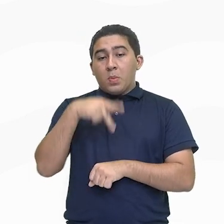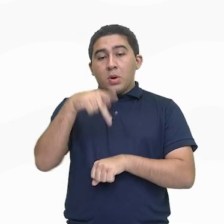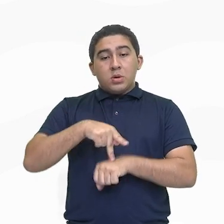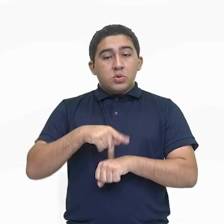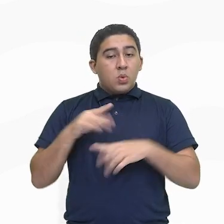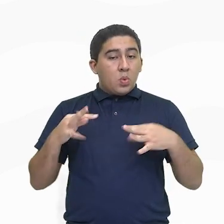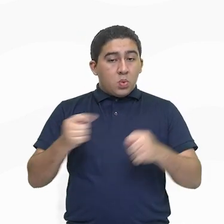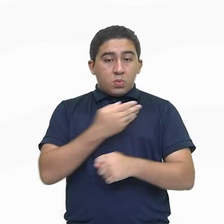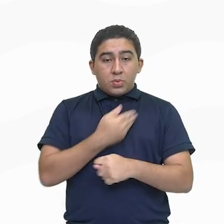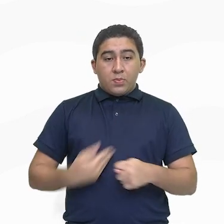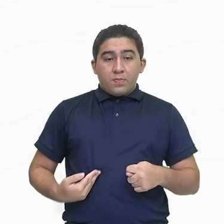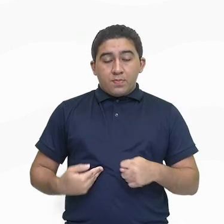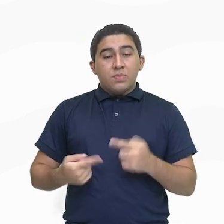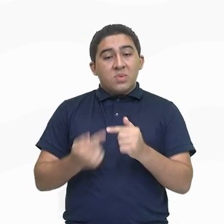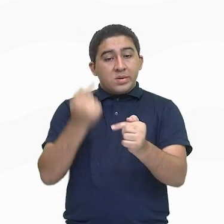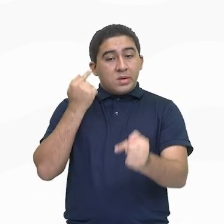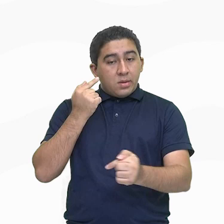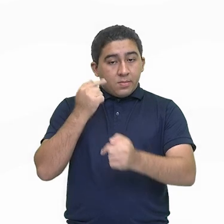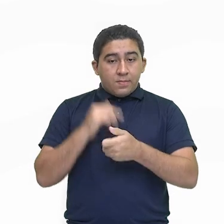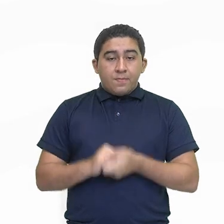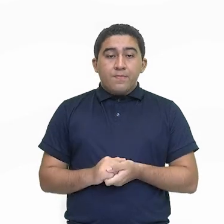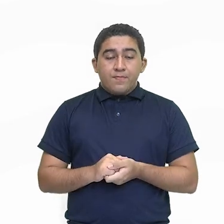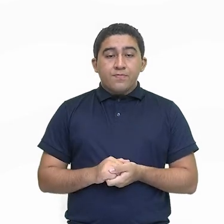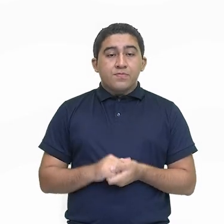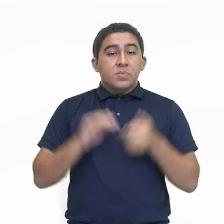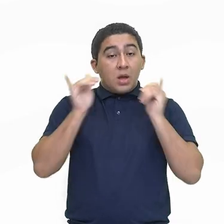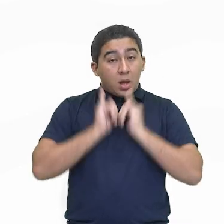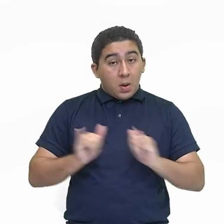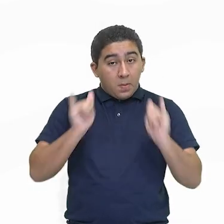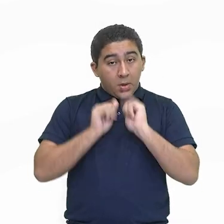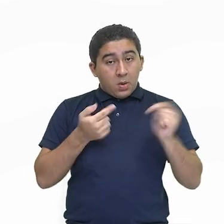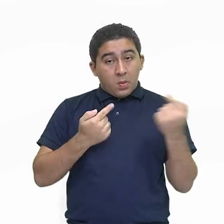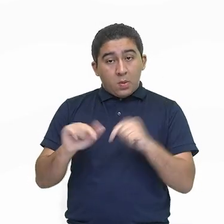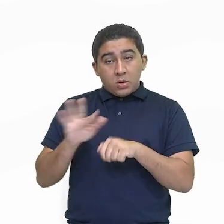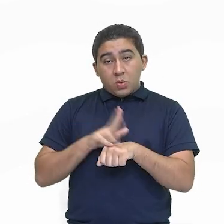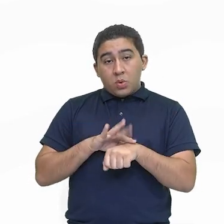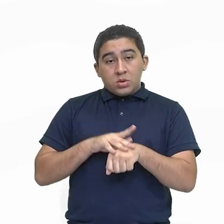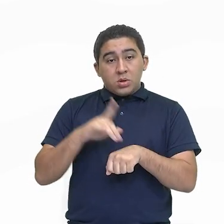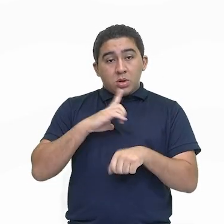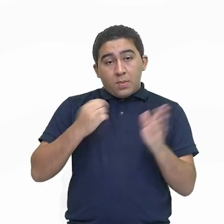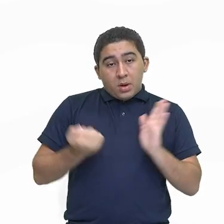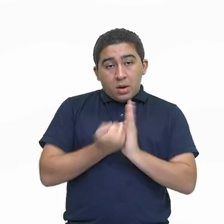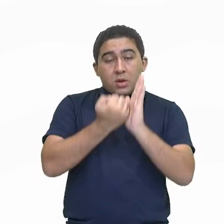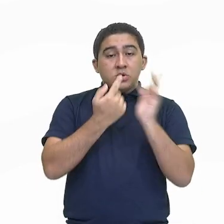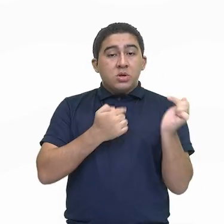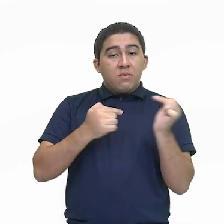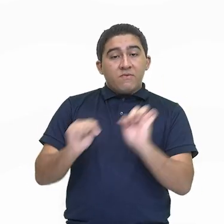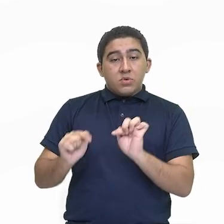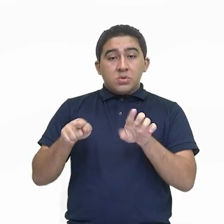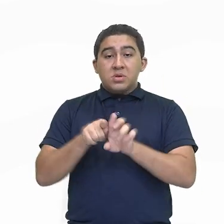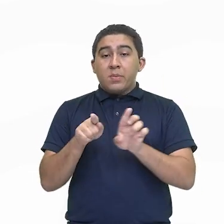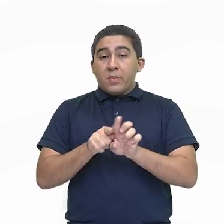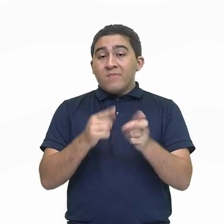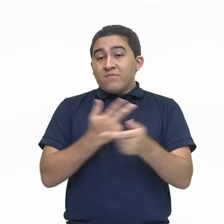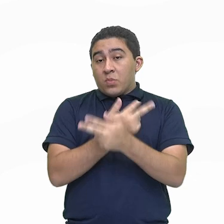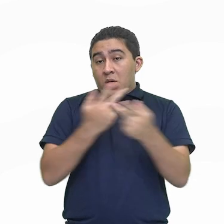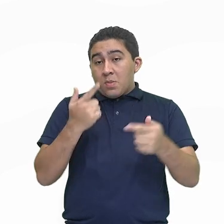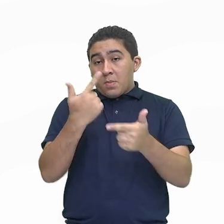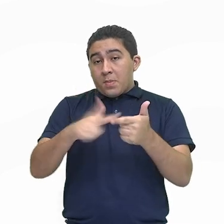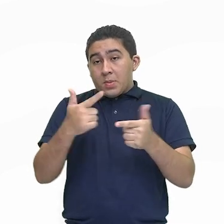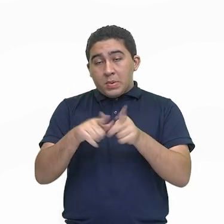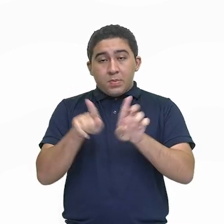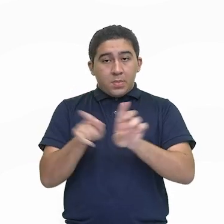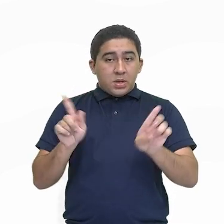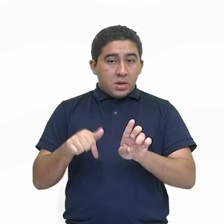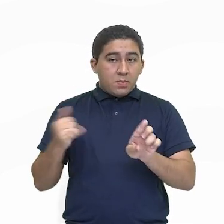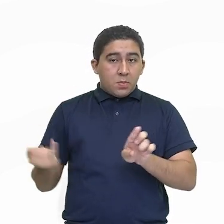de 100 anos. E aí essa campanha contra a varíola foi marcada por desafios e resistências, mas foi fundamental para